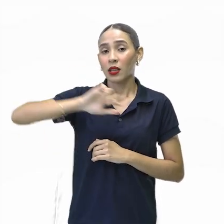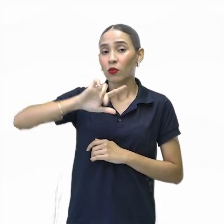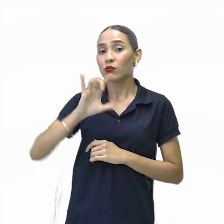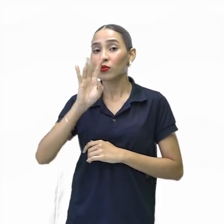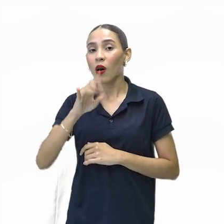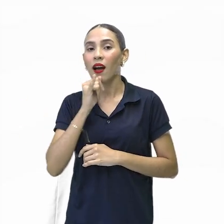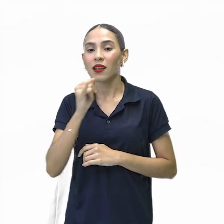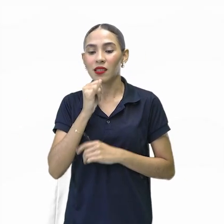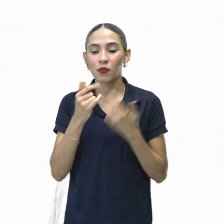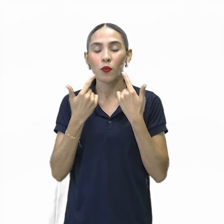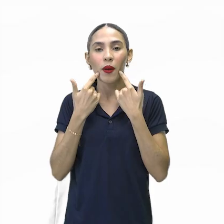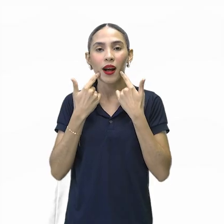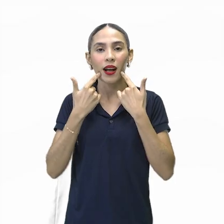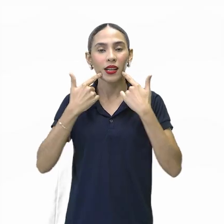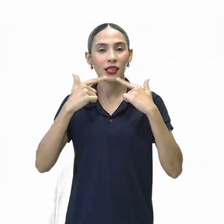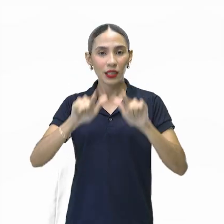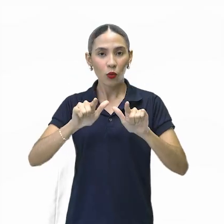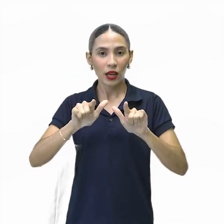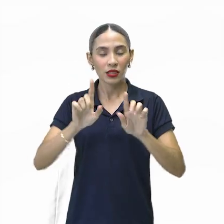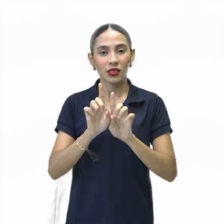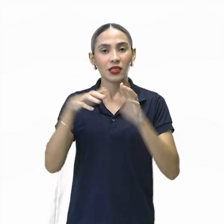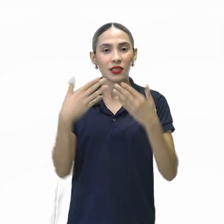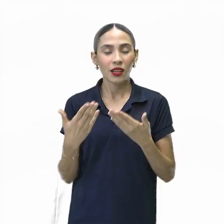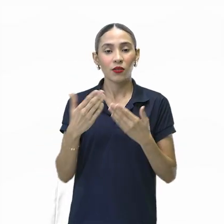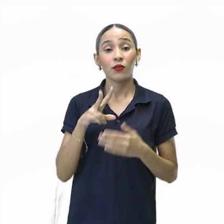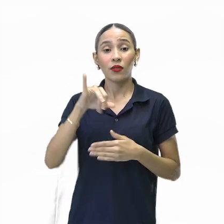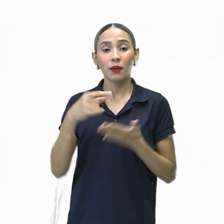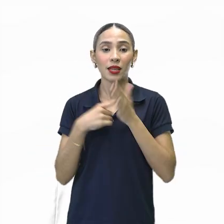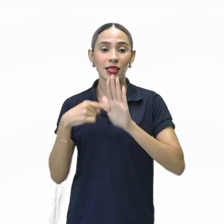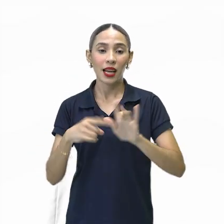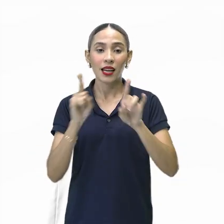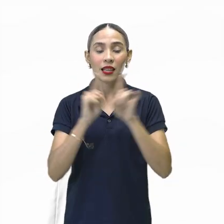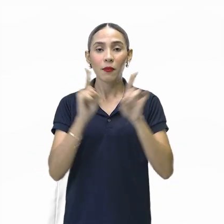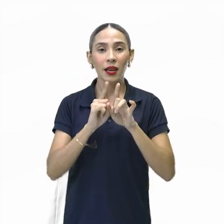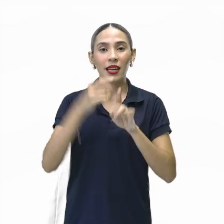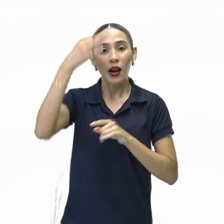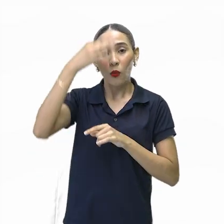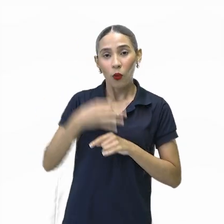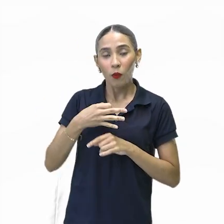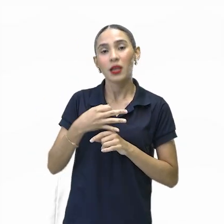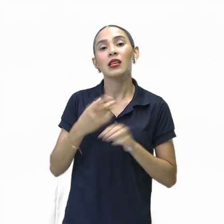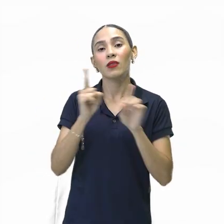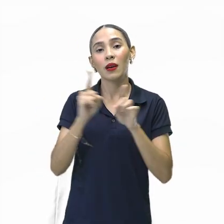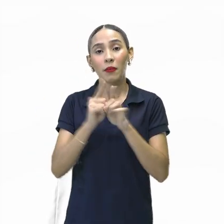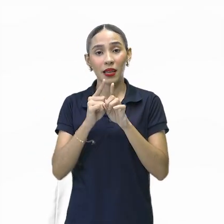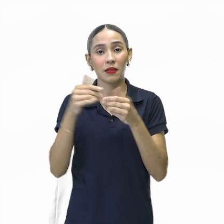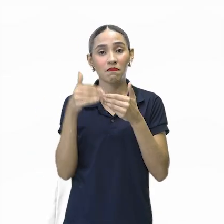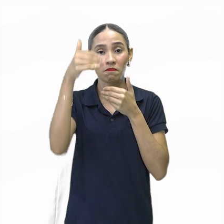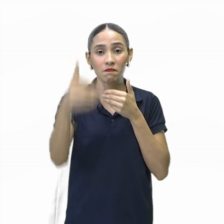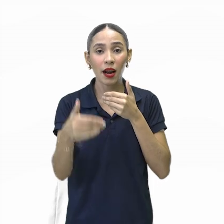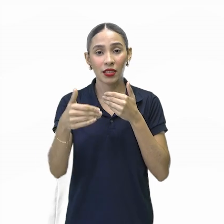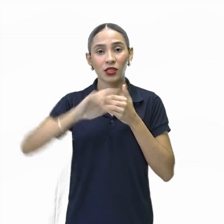por meio de uma linguagem. Então, aqui a gente vai trazer a compreensão para além